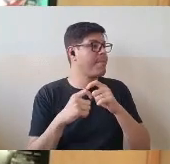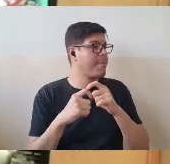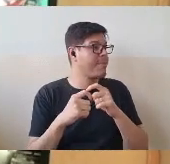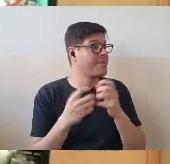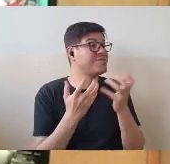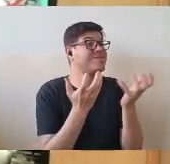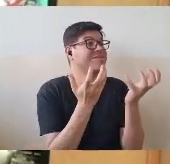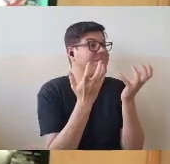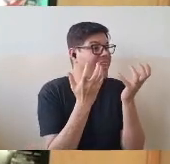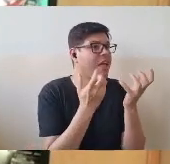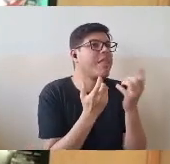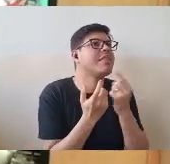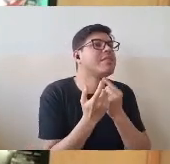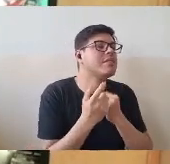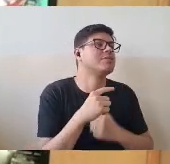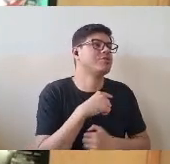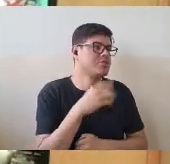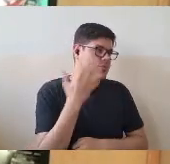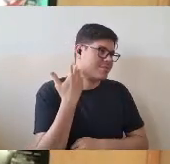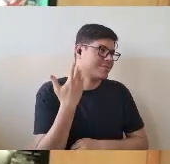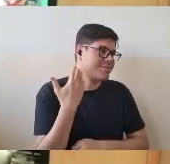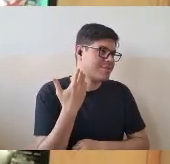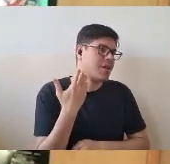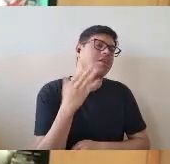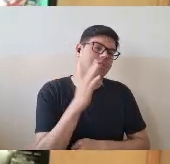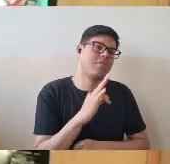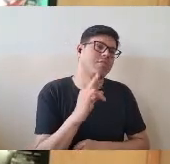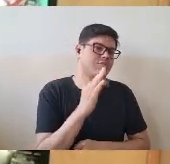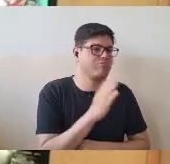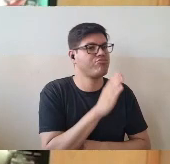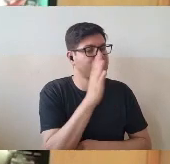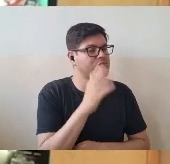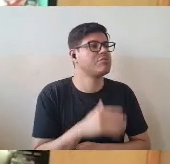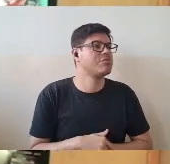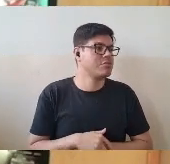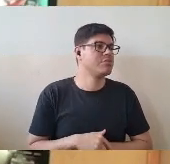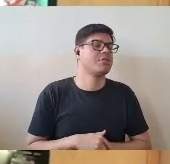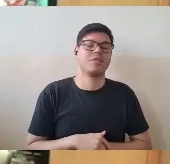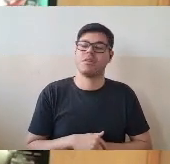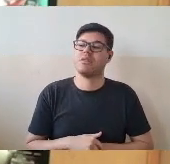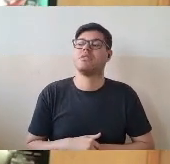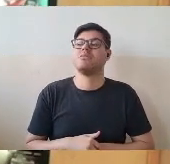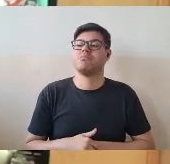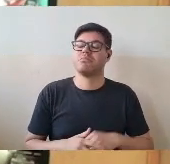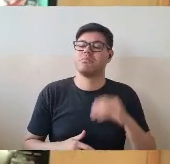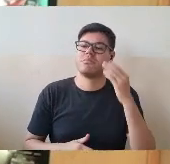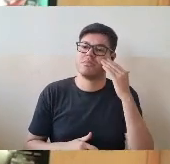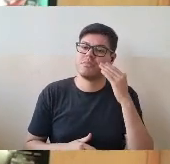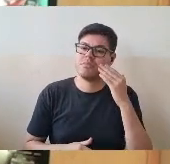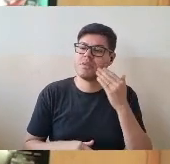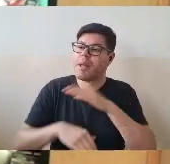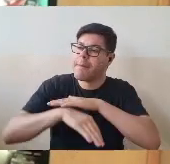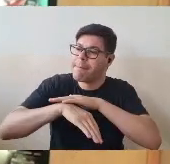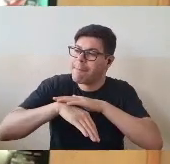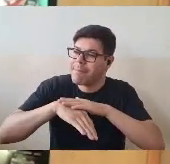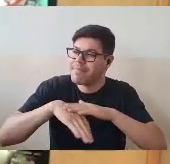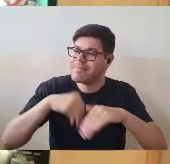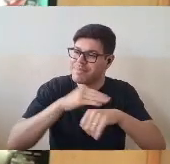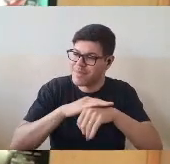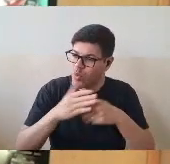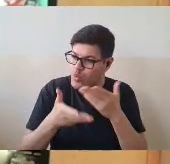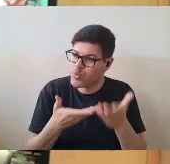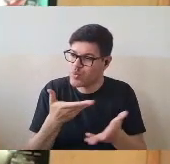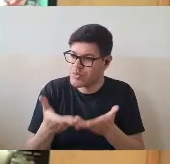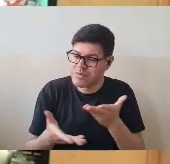abraçar essa carreira médica. É dermatologista, e muito bom, por sinal, viu? É porque tá aqui, eu já fui lá, você viu que tem problema de